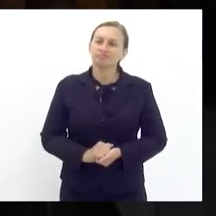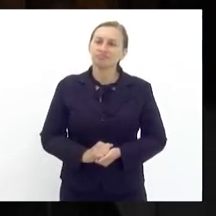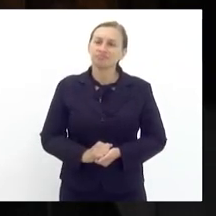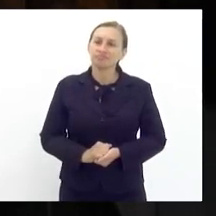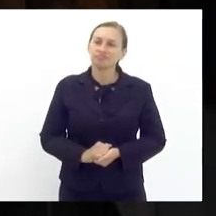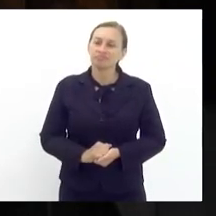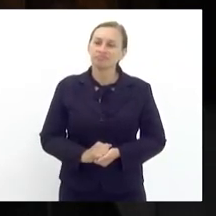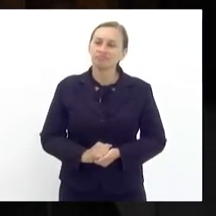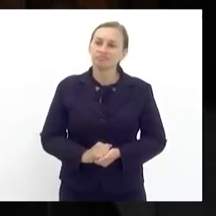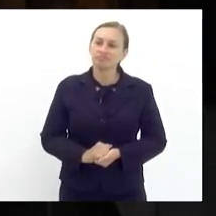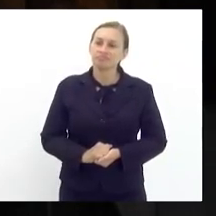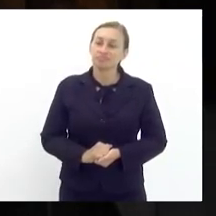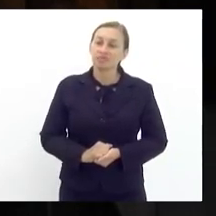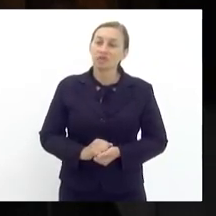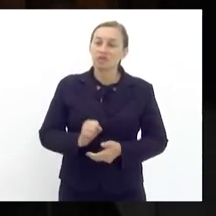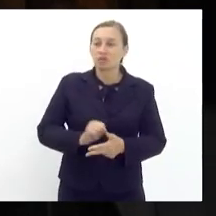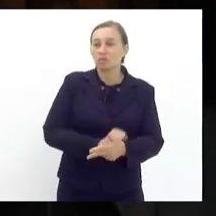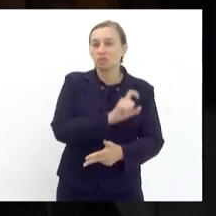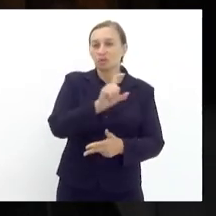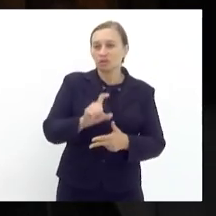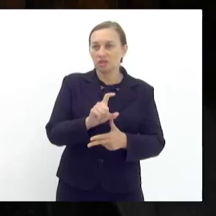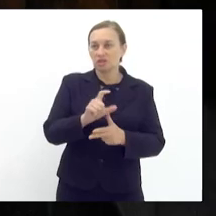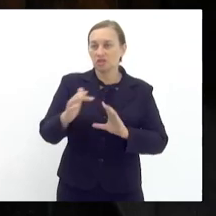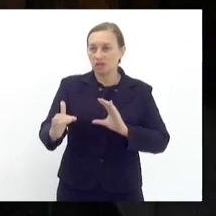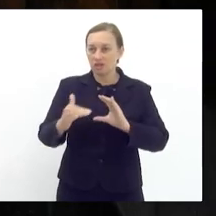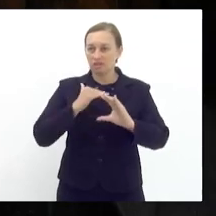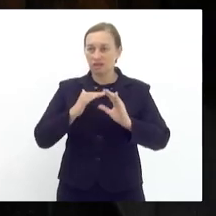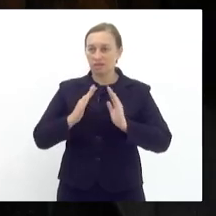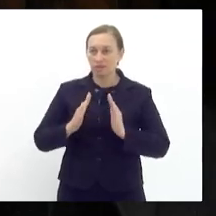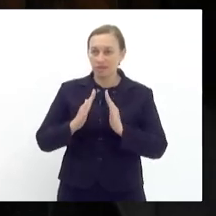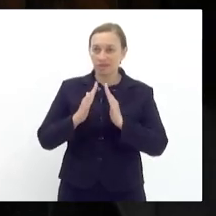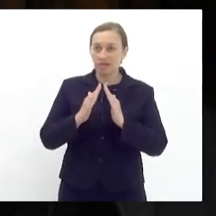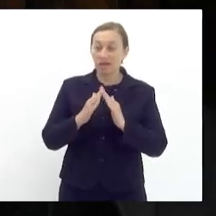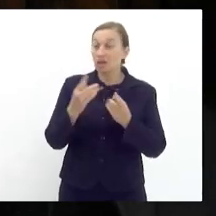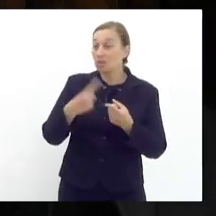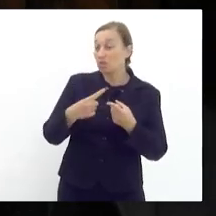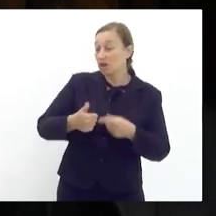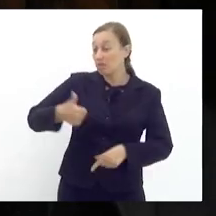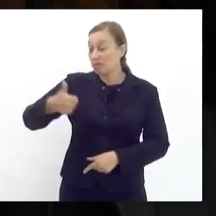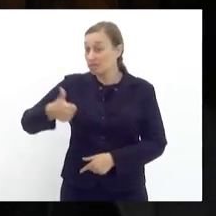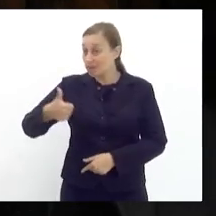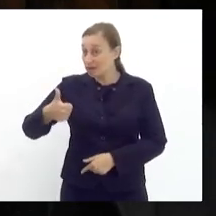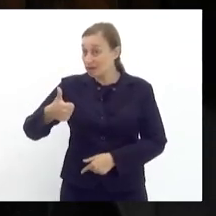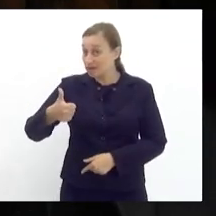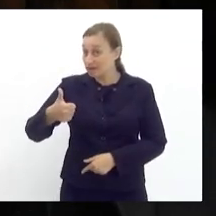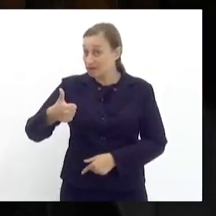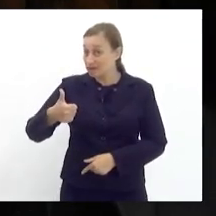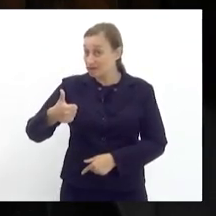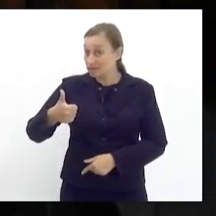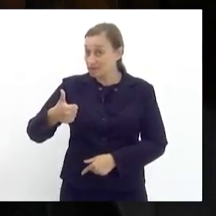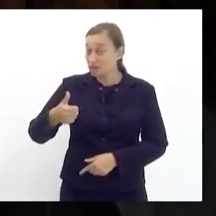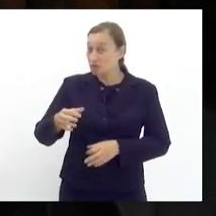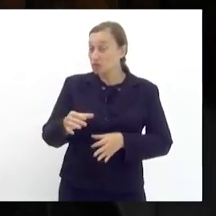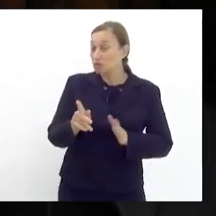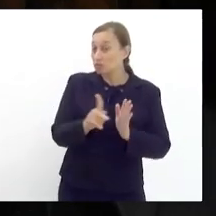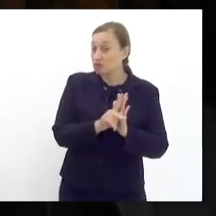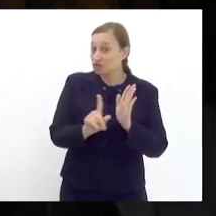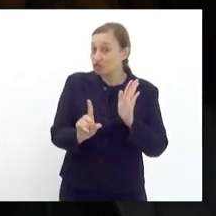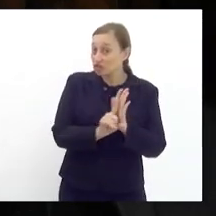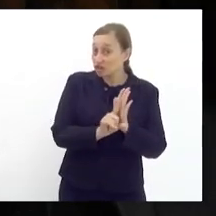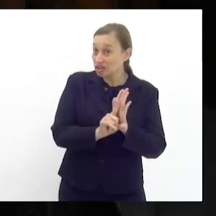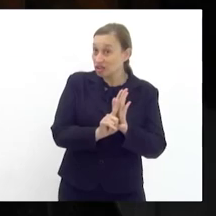que O que O Poder Executivo mandará para sua casa porque a primeira foi do projeto de